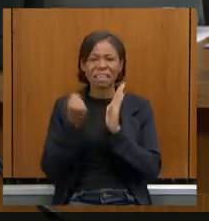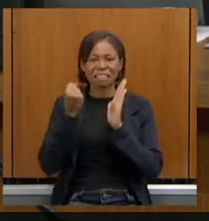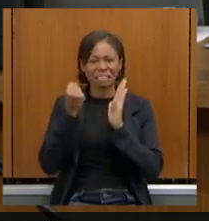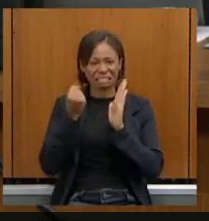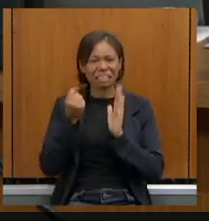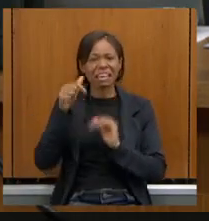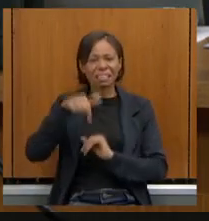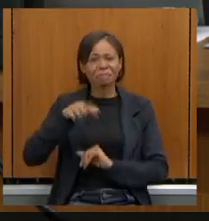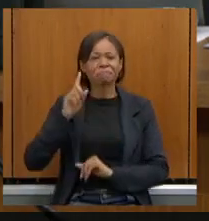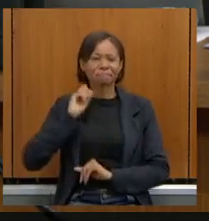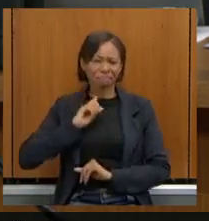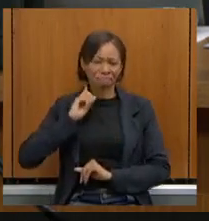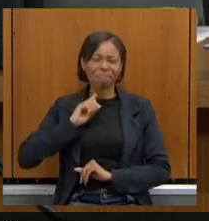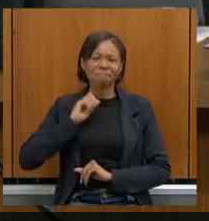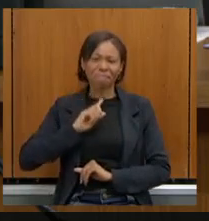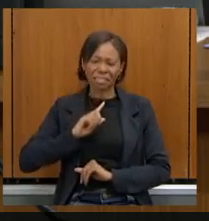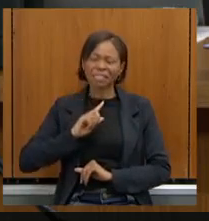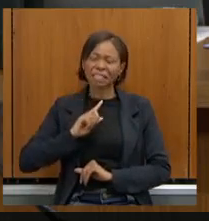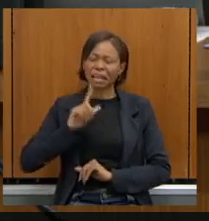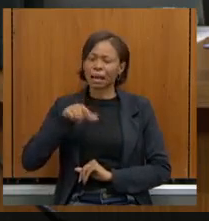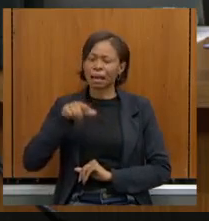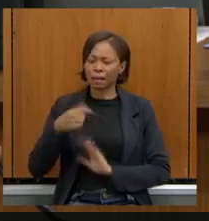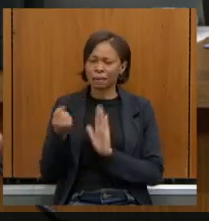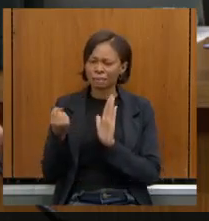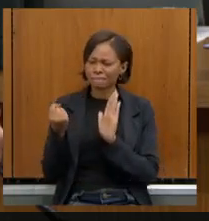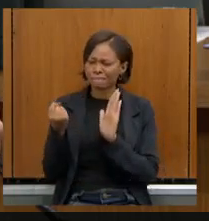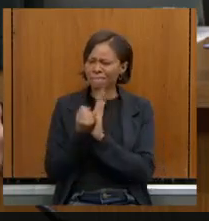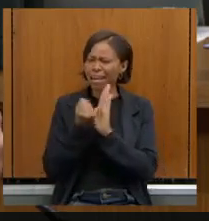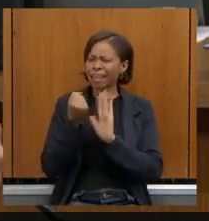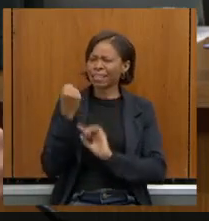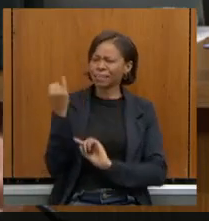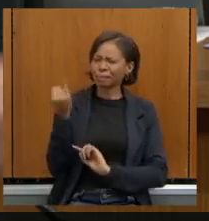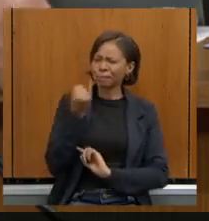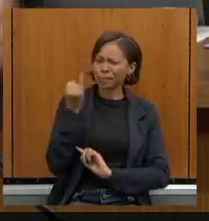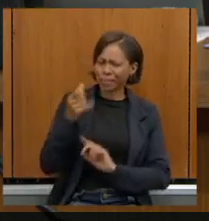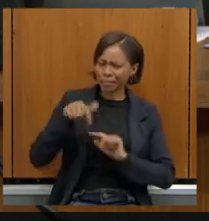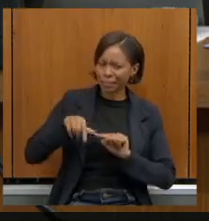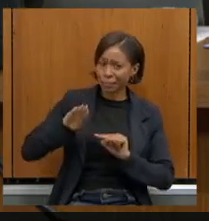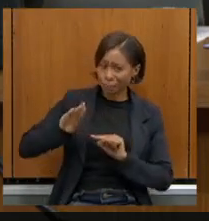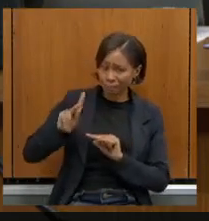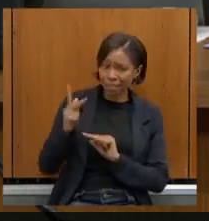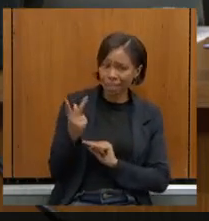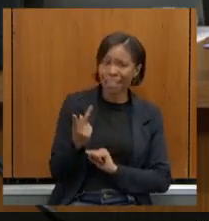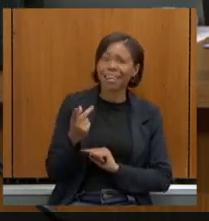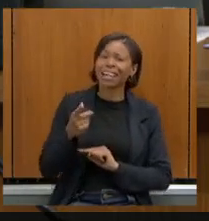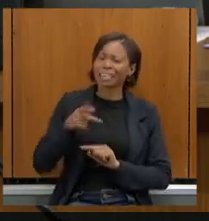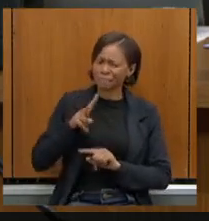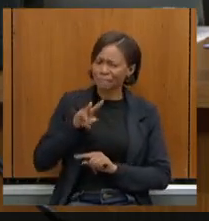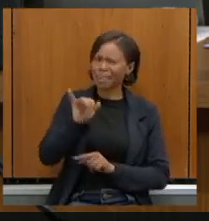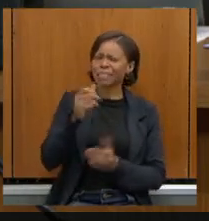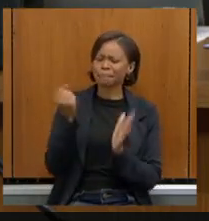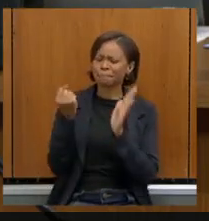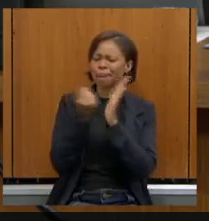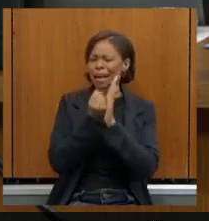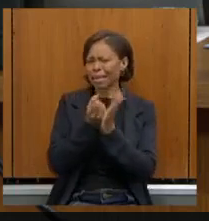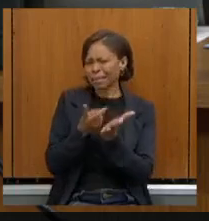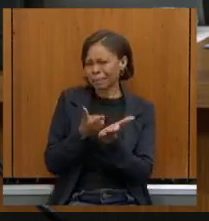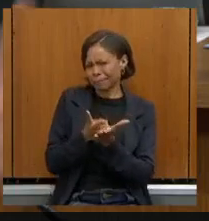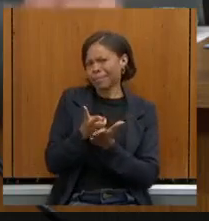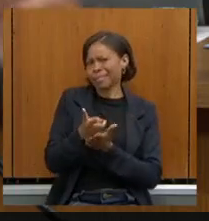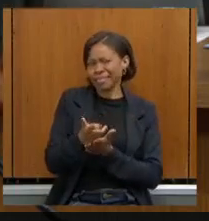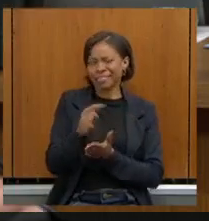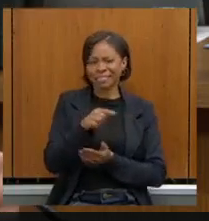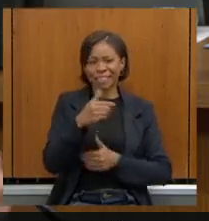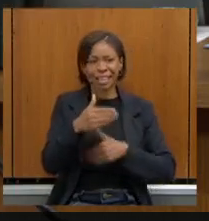para o povo de Minas Gerais é um legado que assim como aconteceu em Belo Horizonte vai ficar marcado para sempre e tudo que você tem construído,